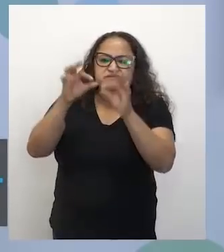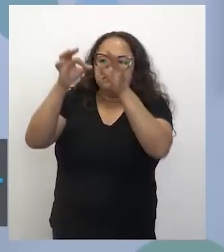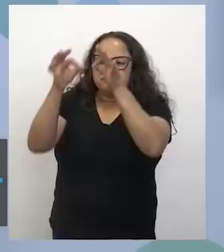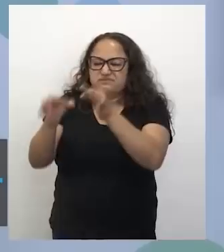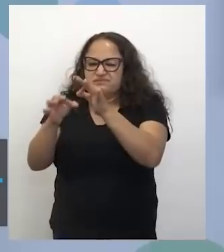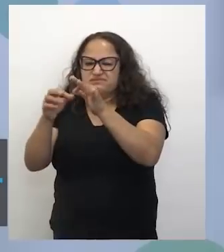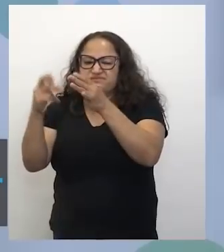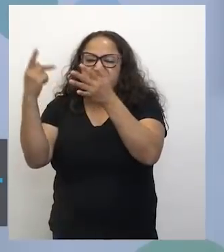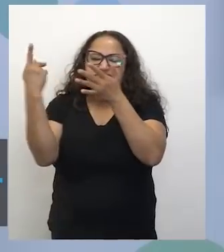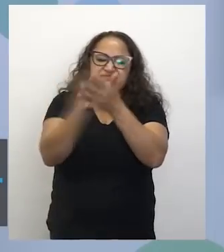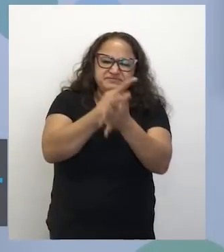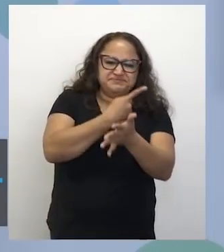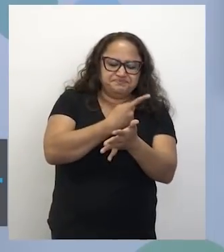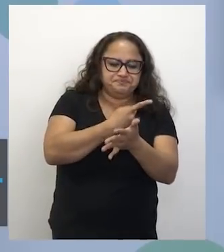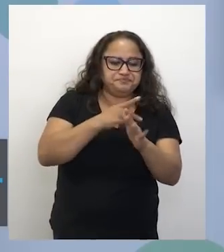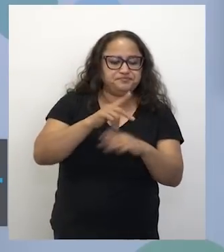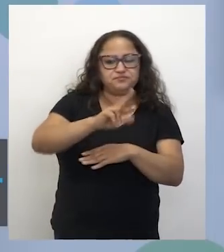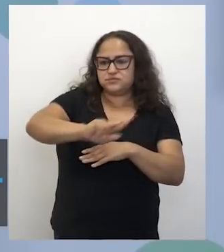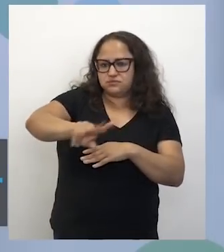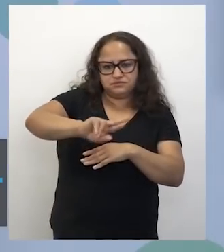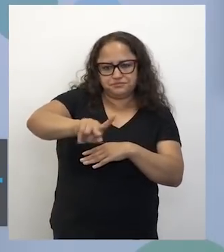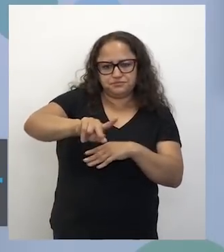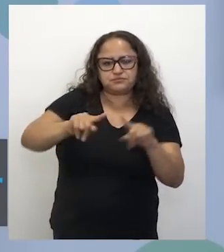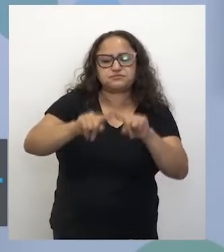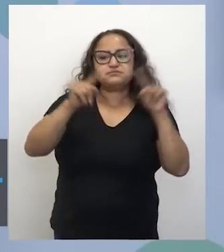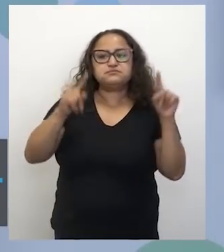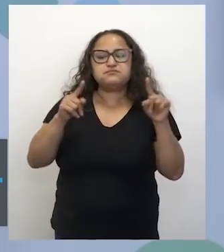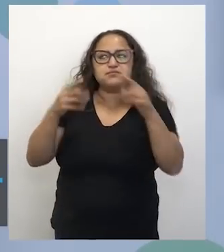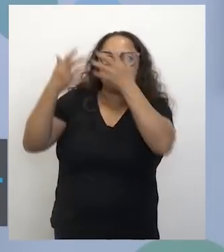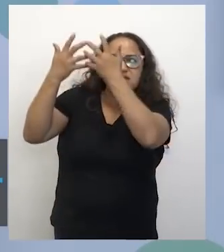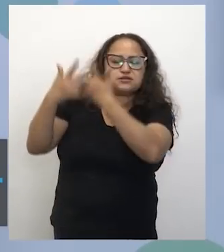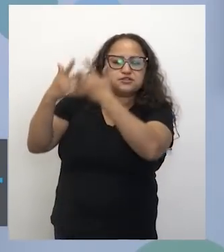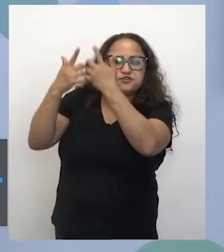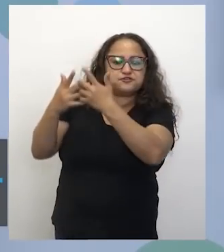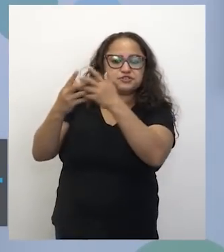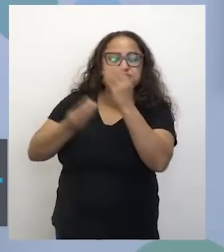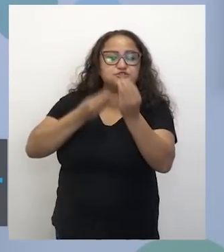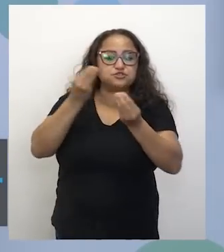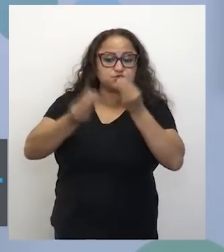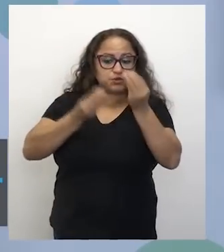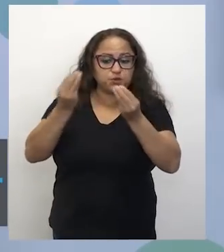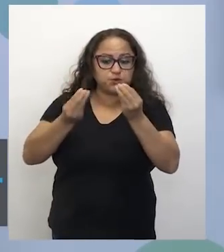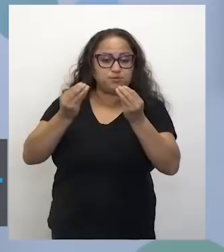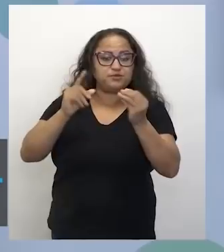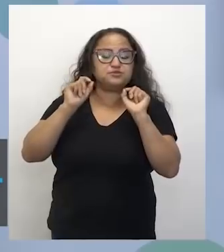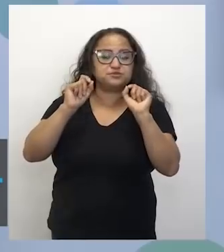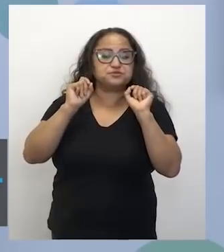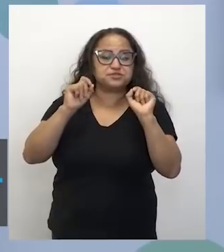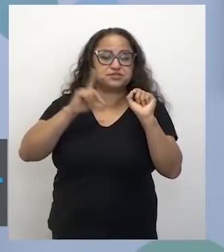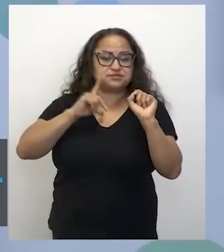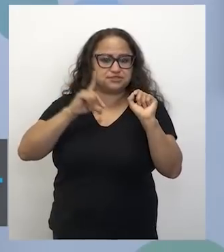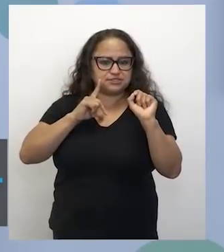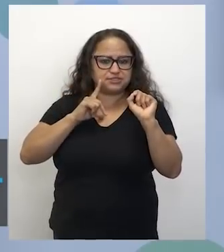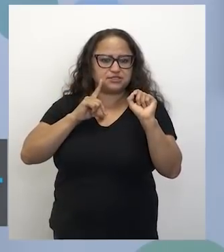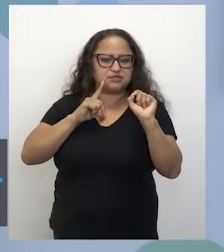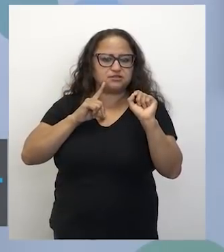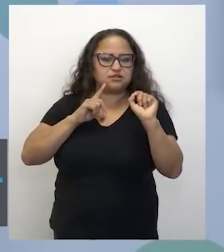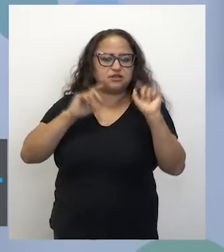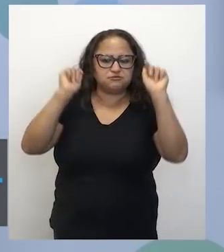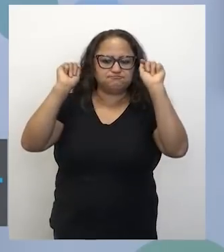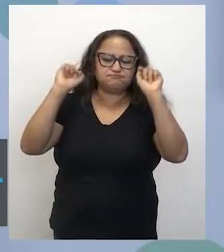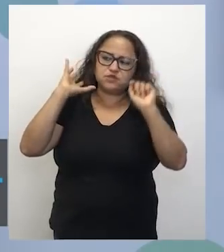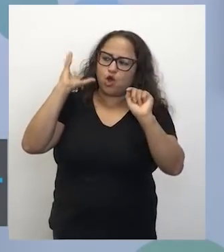componente diferenciado, e é importante que, ao refletir sobre essas questões, ele pense na competência socioemocional,